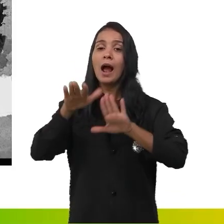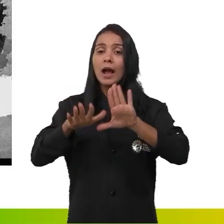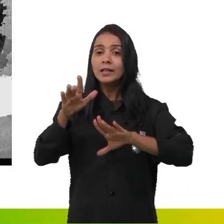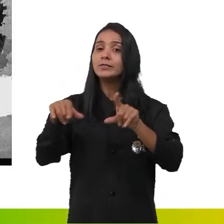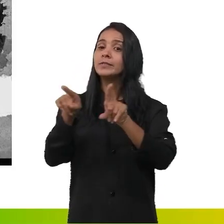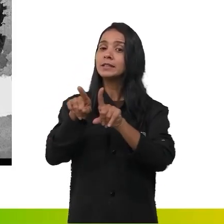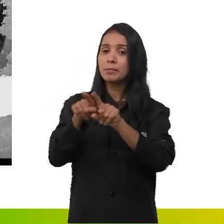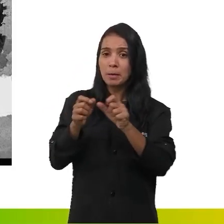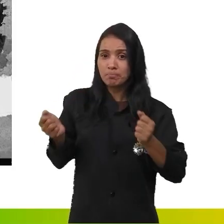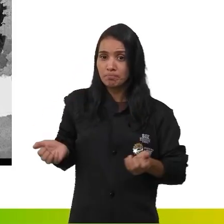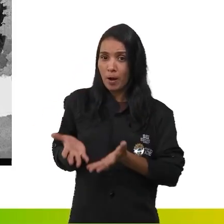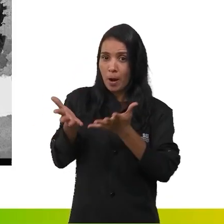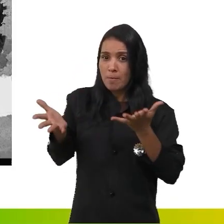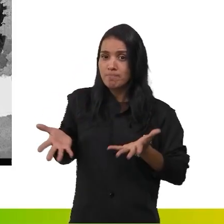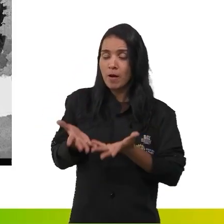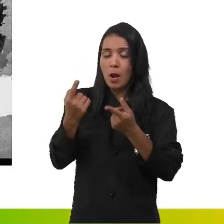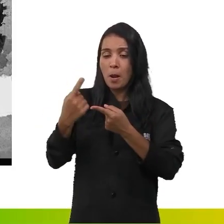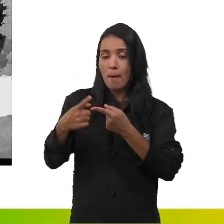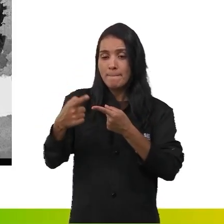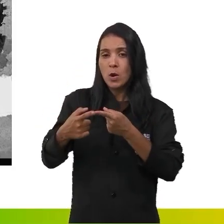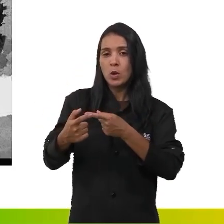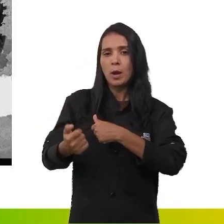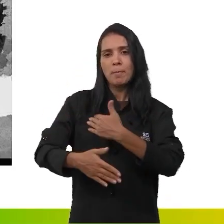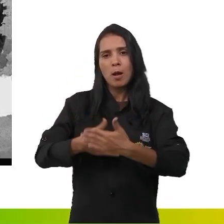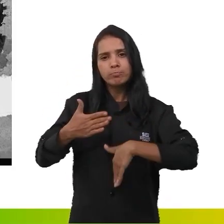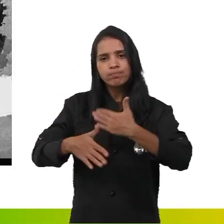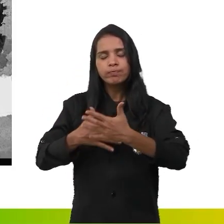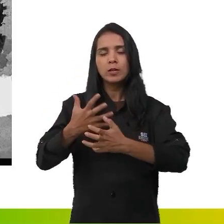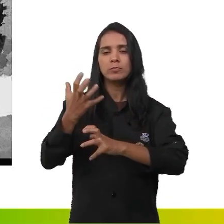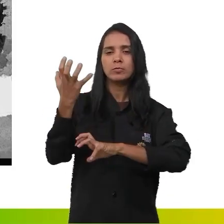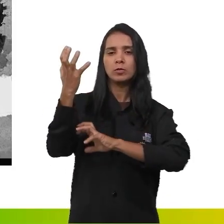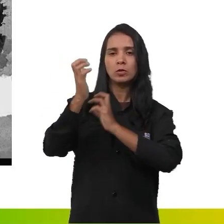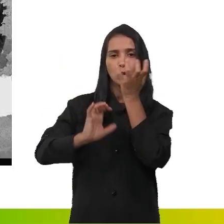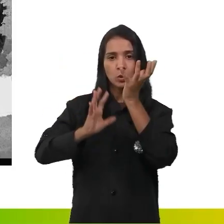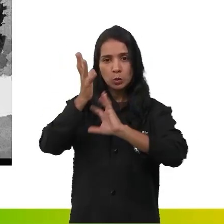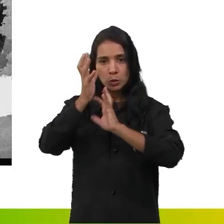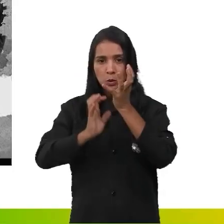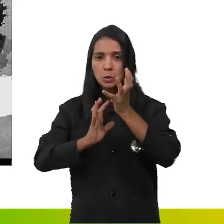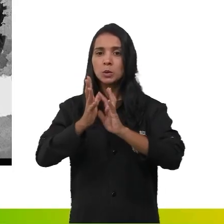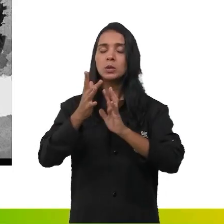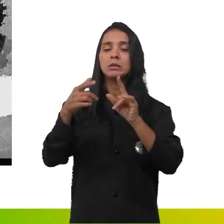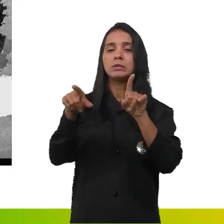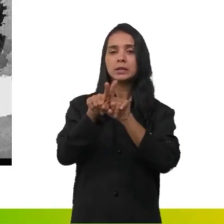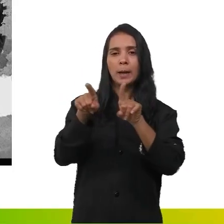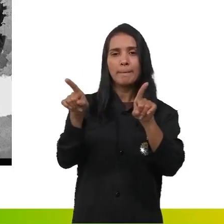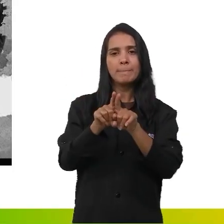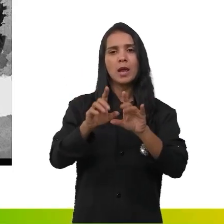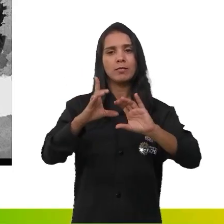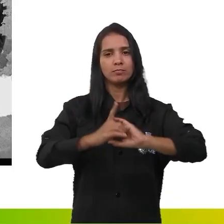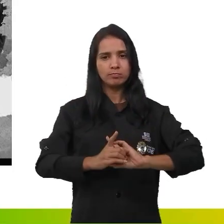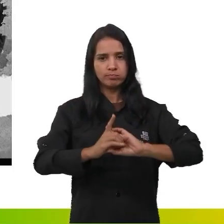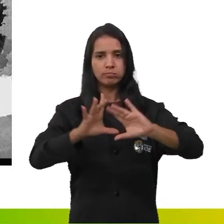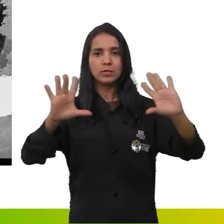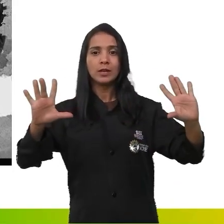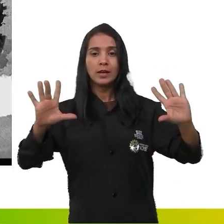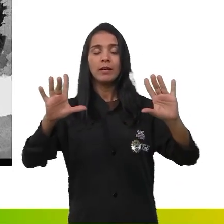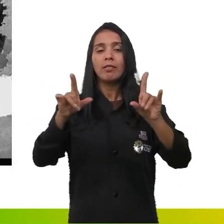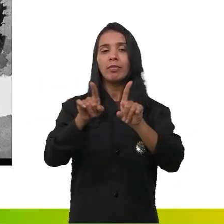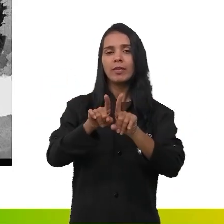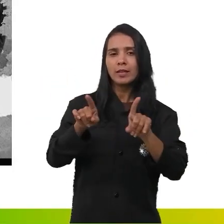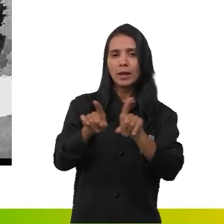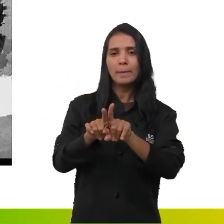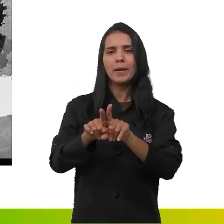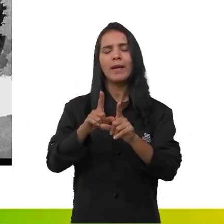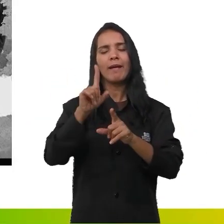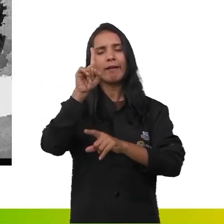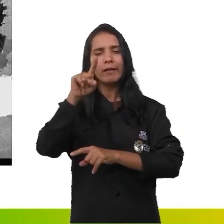por processos de industrialização, modernização e democratização, resultando em